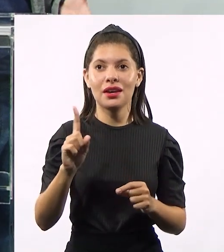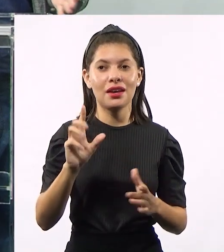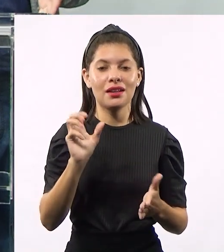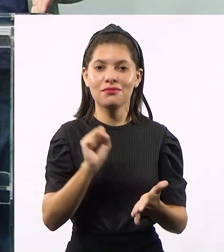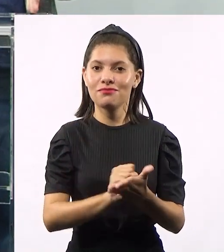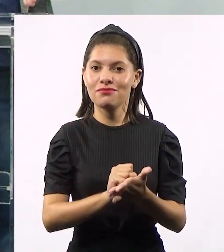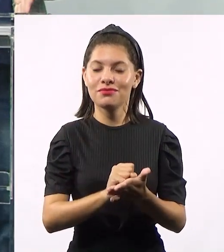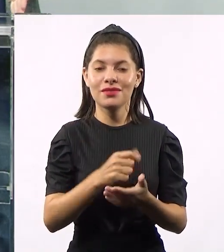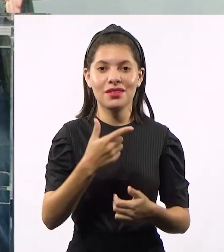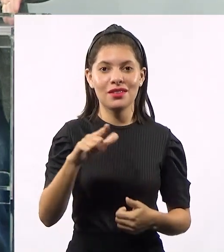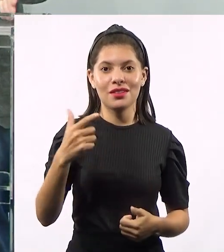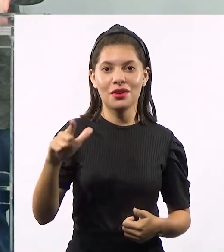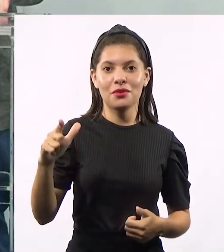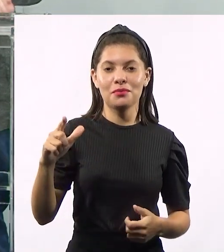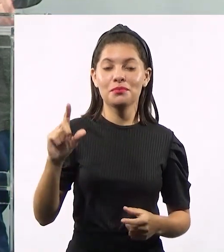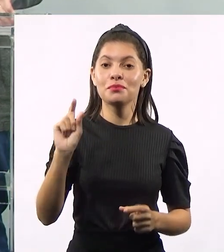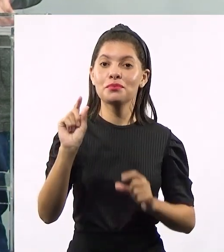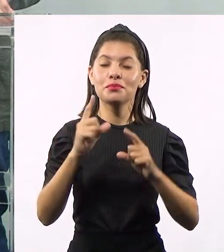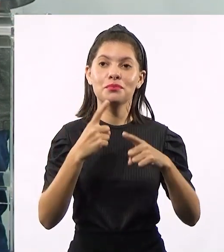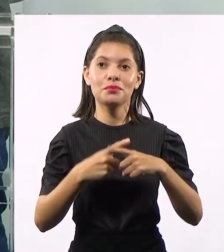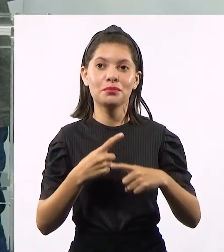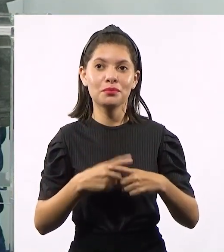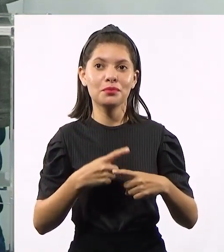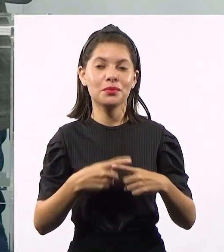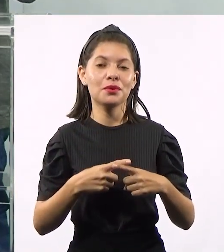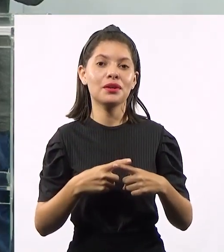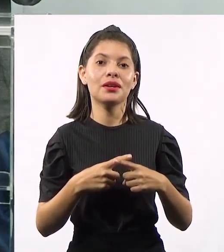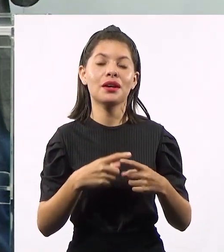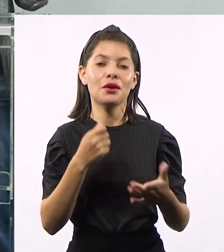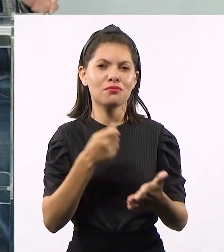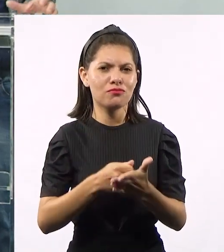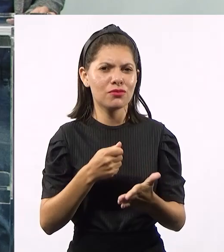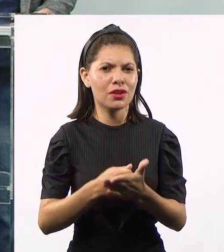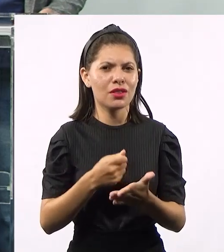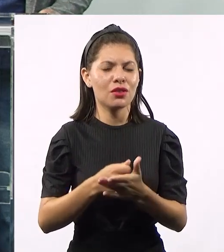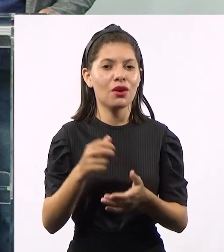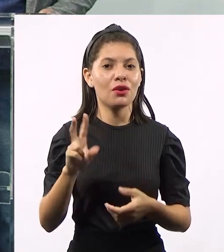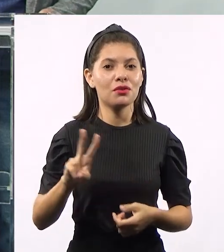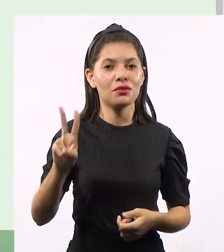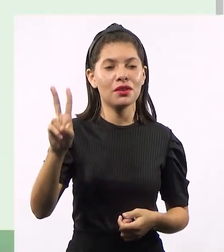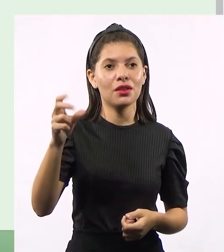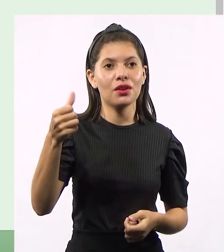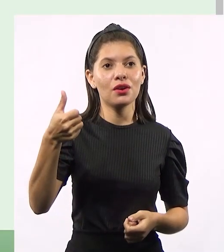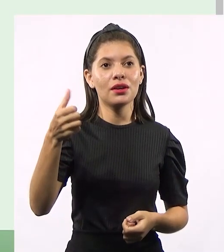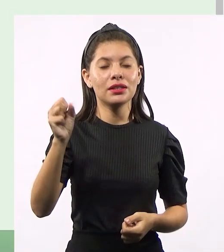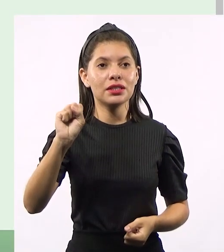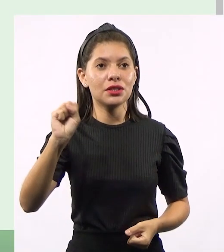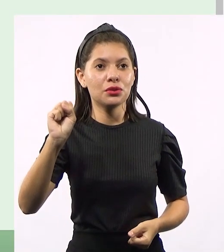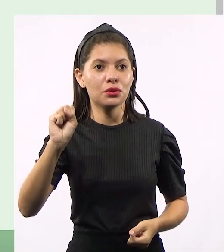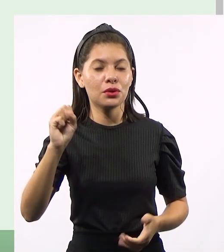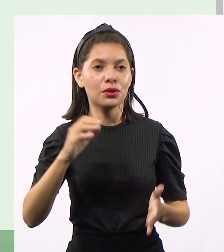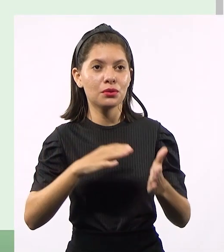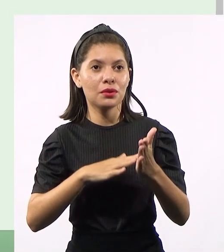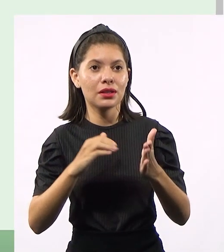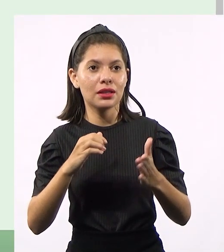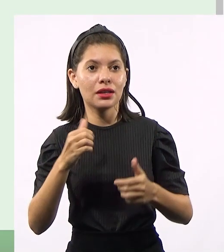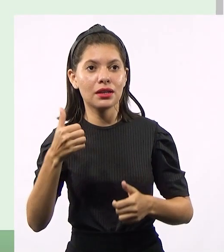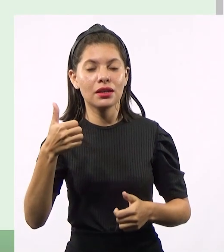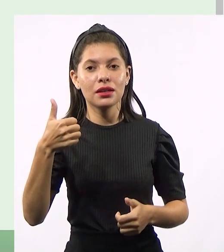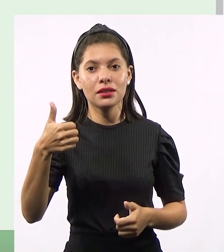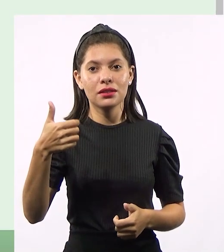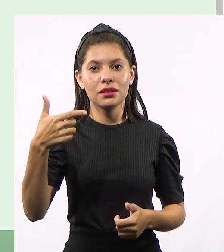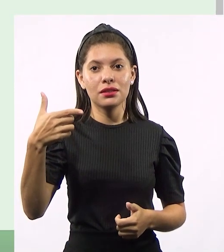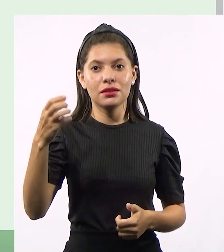porque eu disse que é obrigatório que seja um valor entre 18 e 120 anos. Ah, e se eu colocasse 20 em